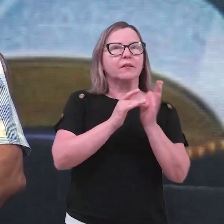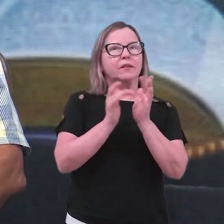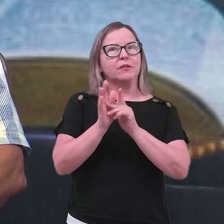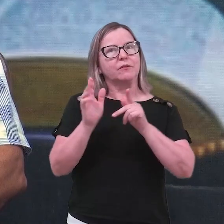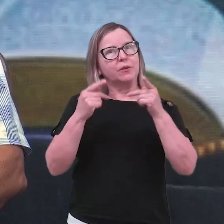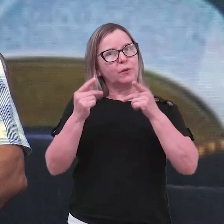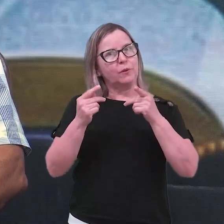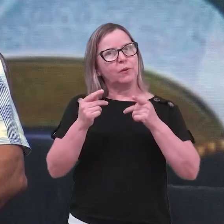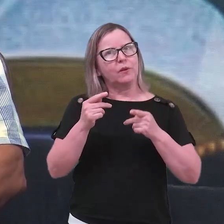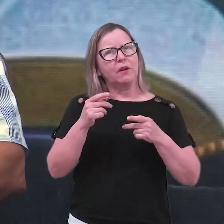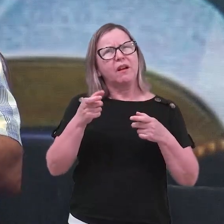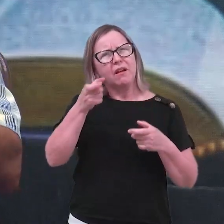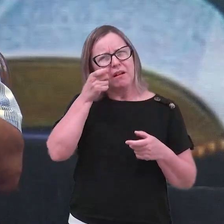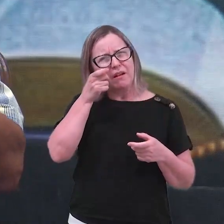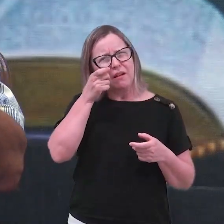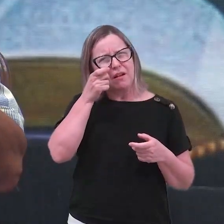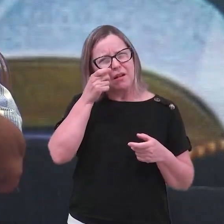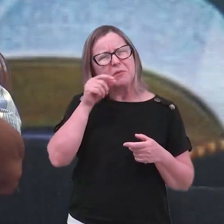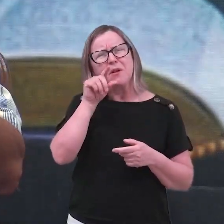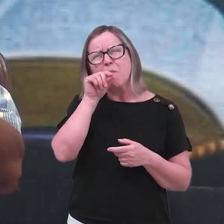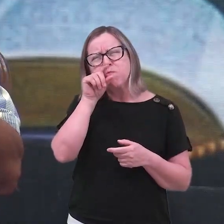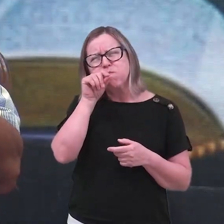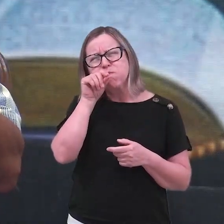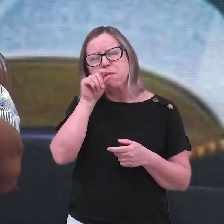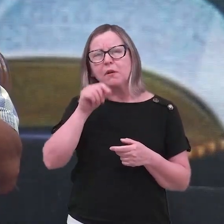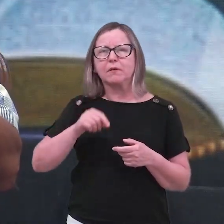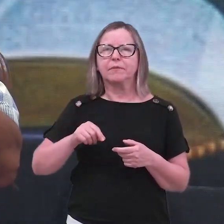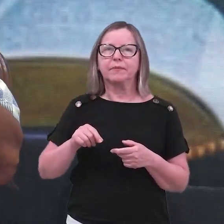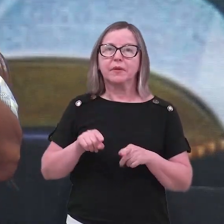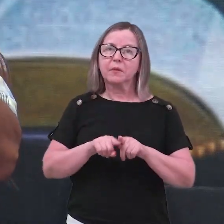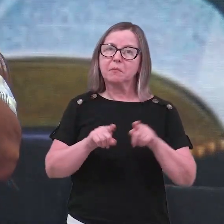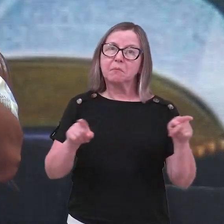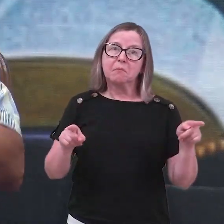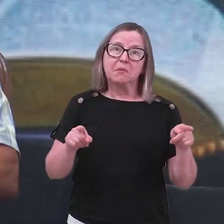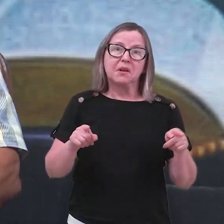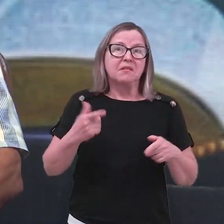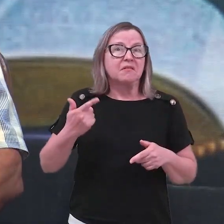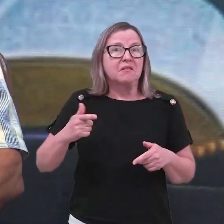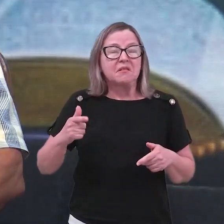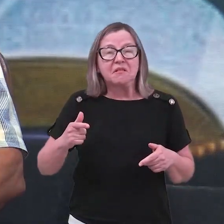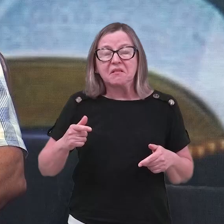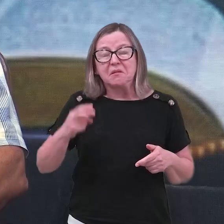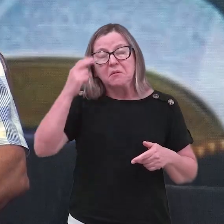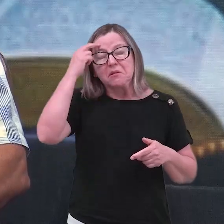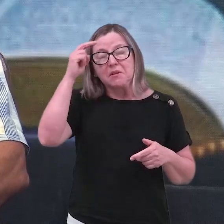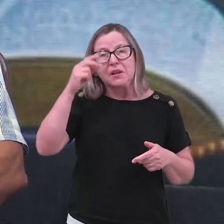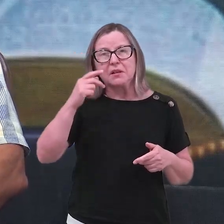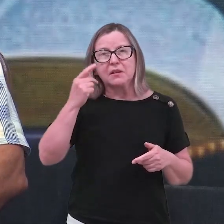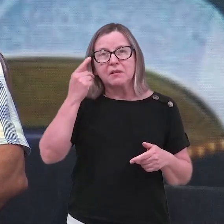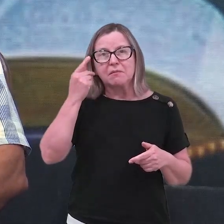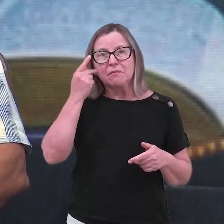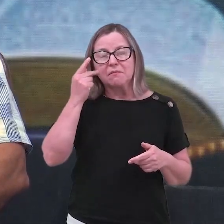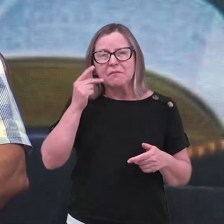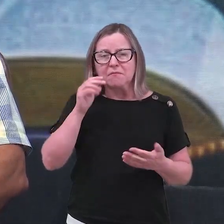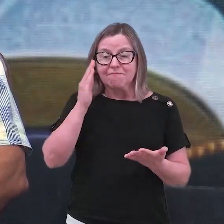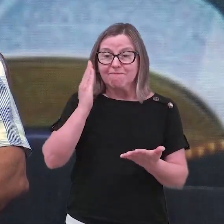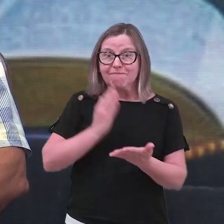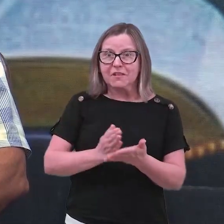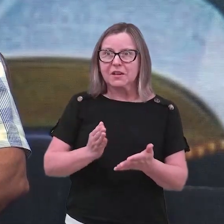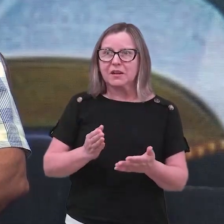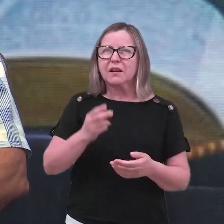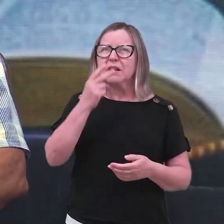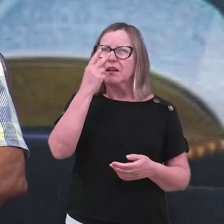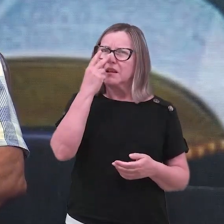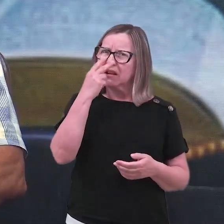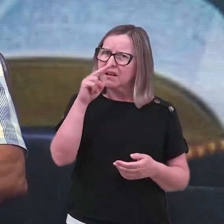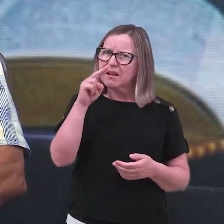isso. E nós não temos essa capacidade nem de parar um pouco para olhar, para estar fazendo. Eu estava me